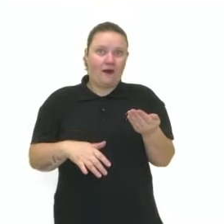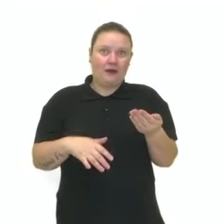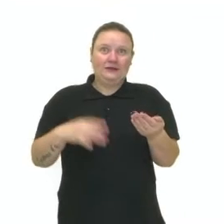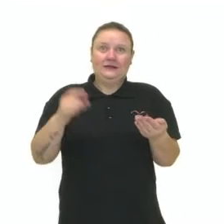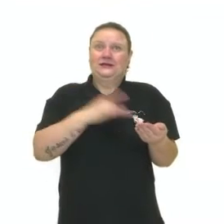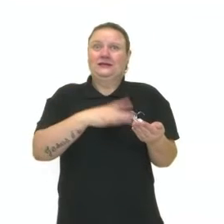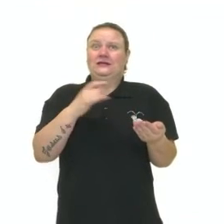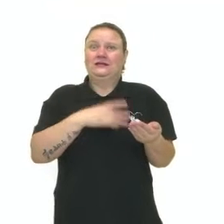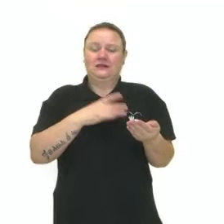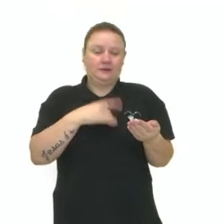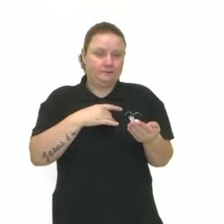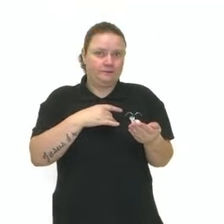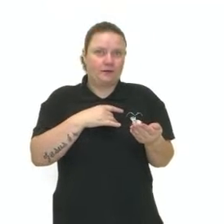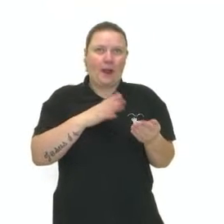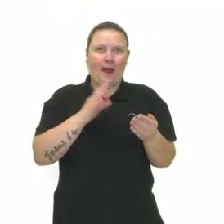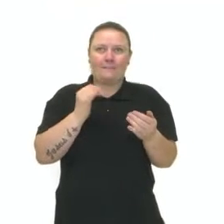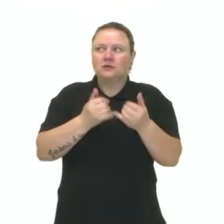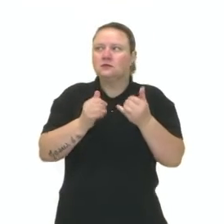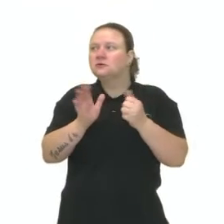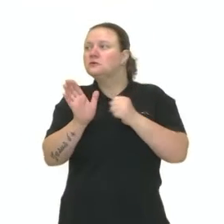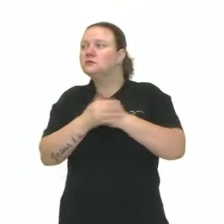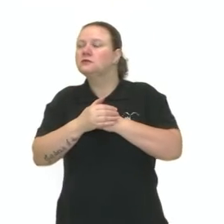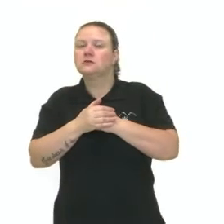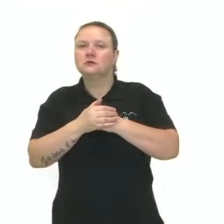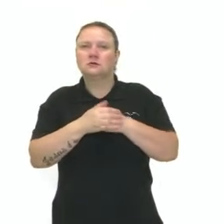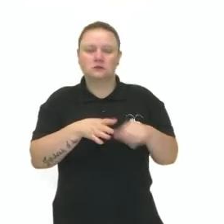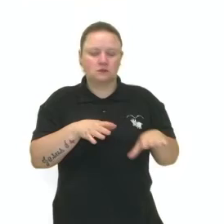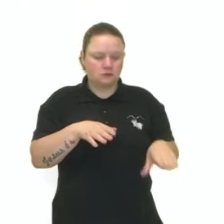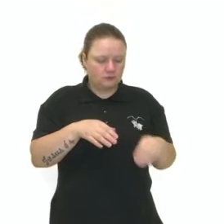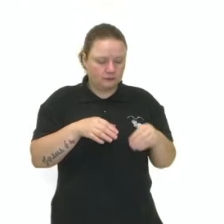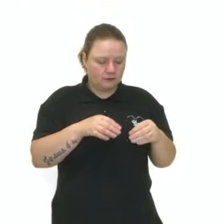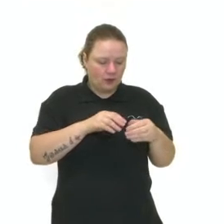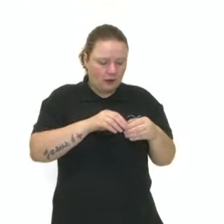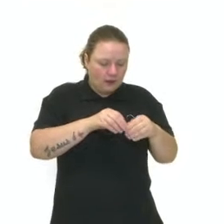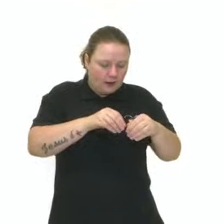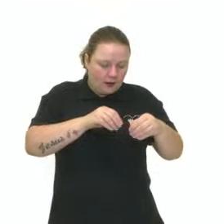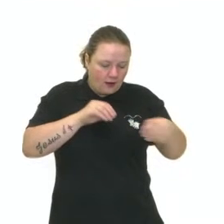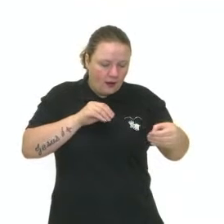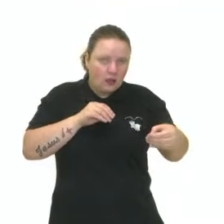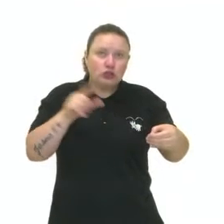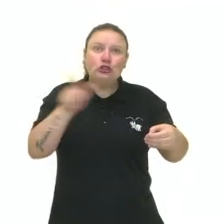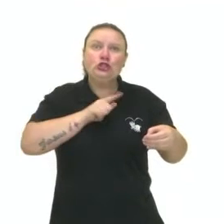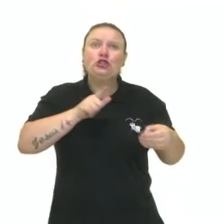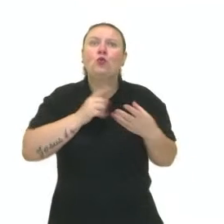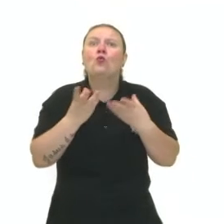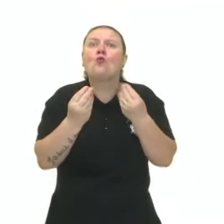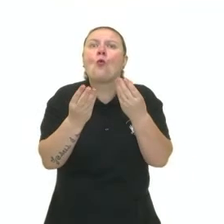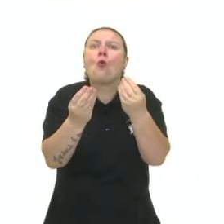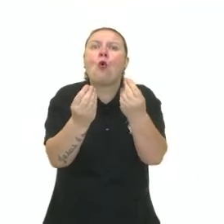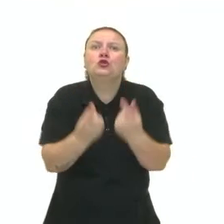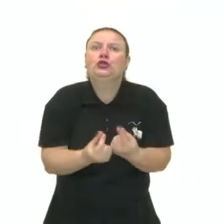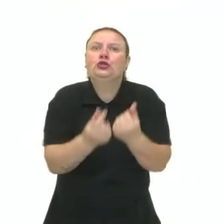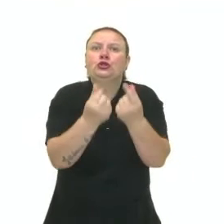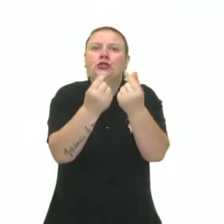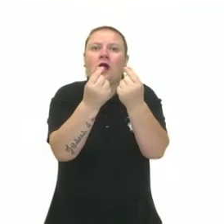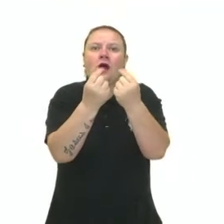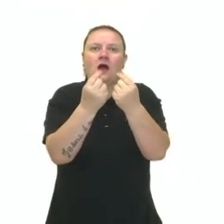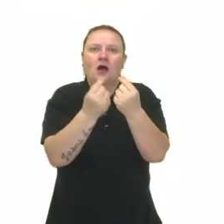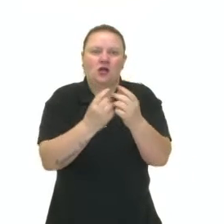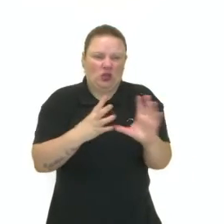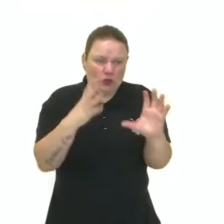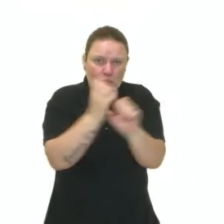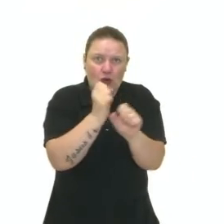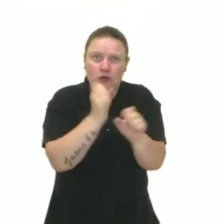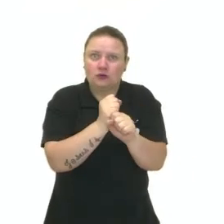medo, quase às escondidas. Abriu-a e ficou trêmulo. Tinha dinheiro, muito dinheiro. Não contou, mas viu